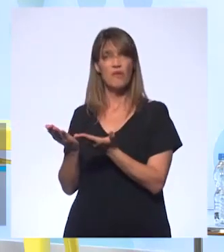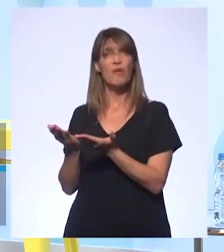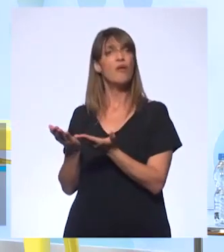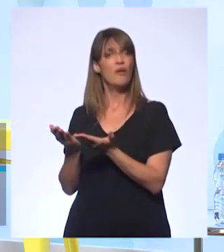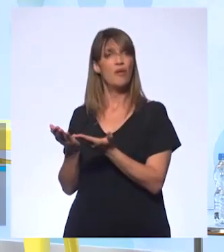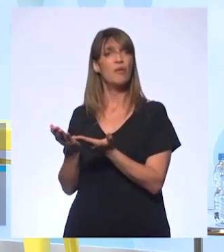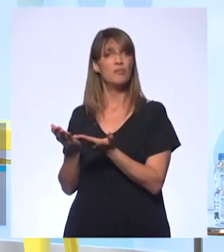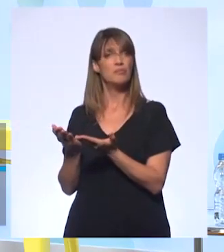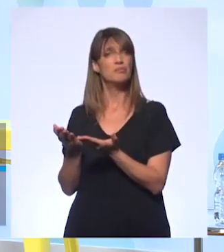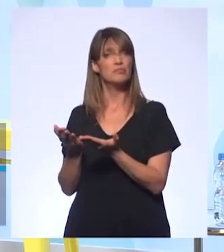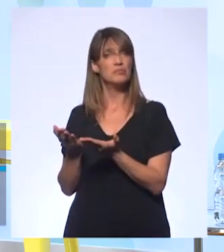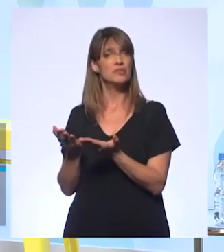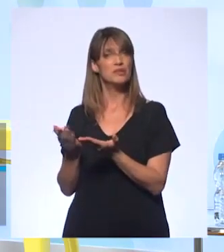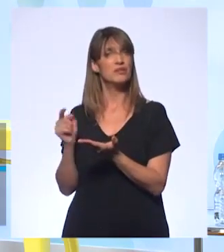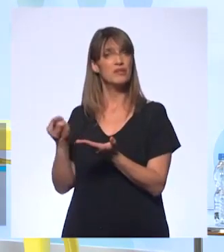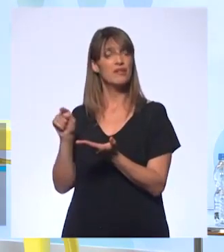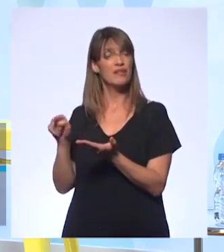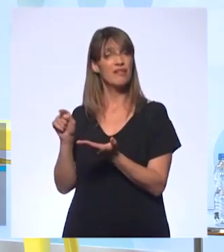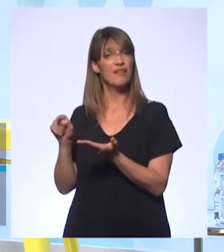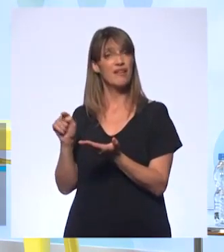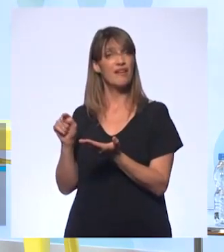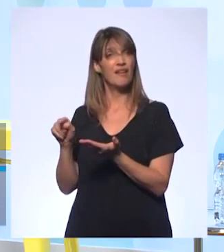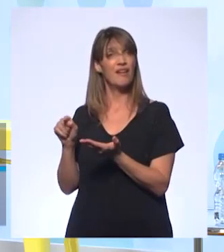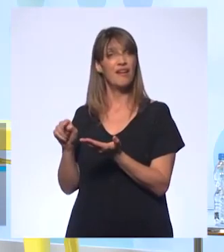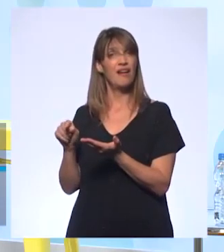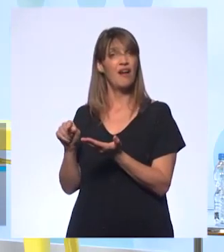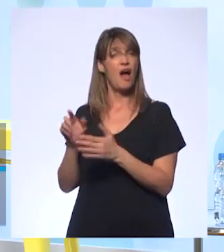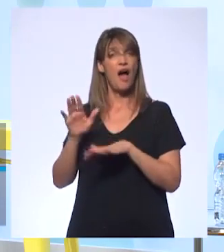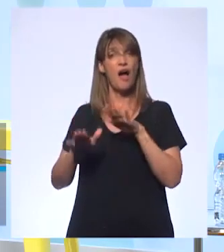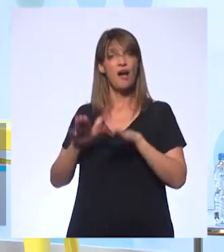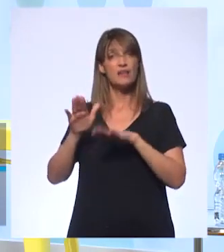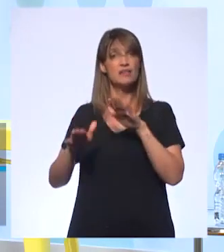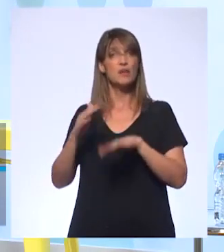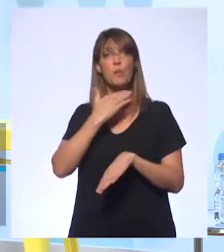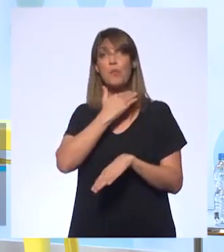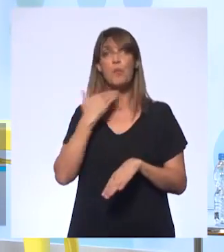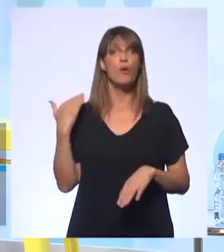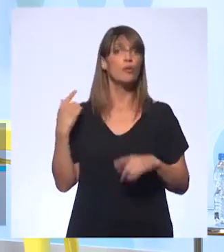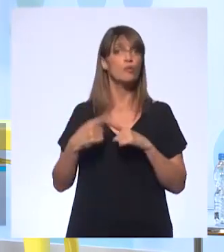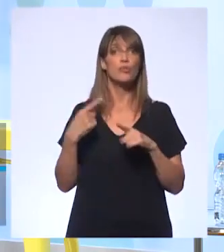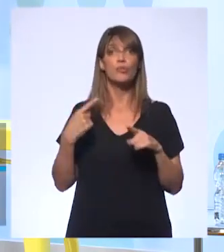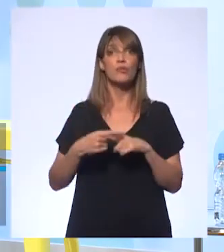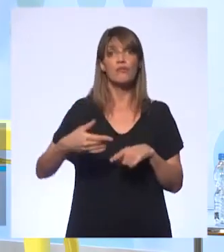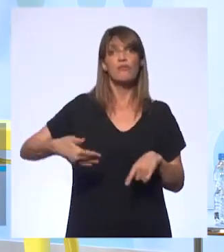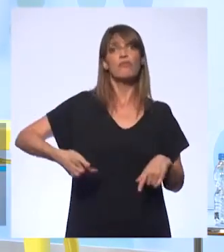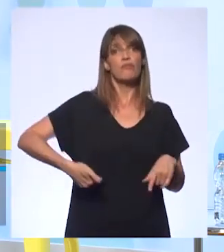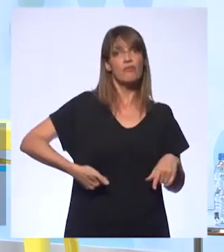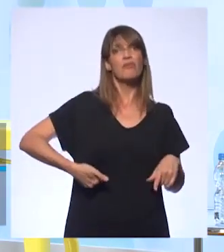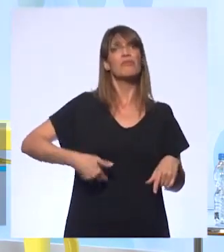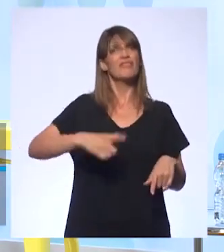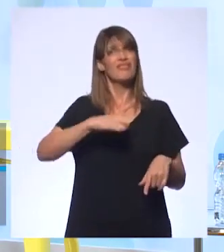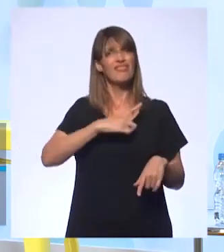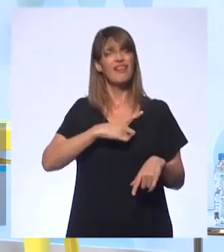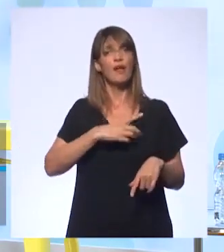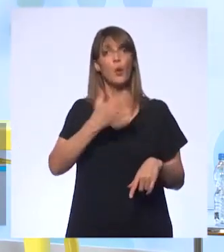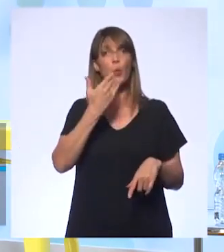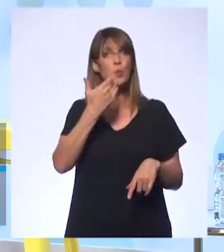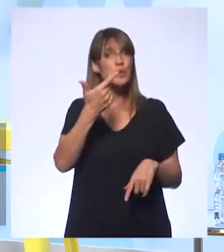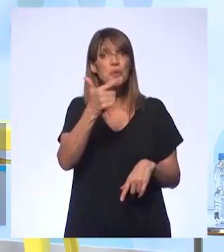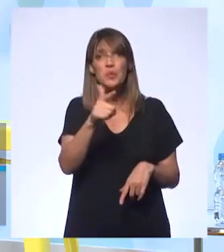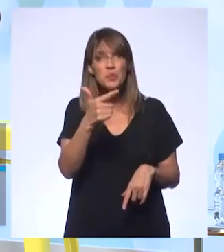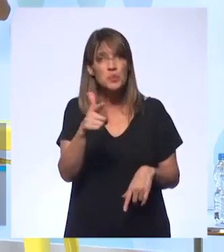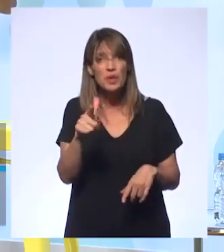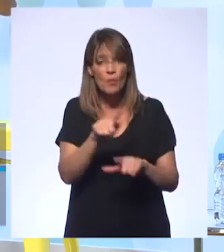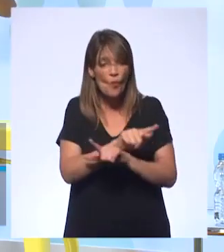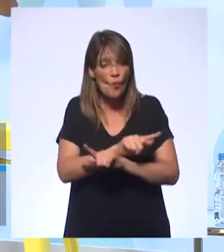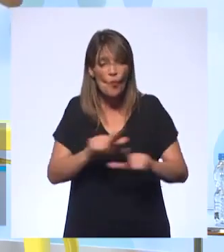em situações de que levam até a morte por causa que passam fome. Né? Então, essa situação